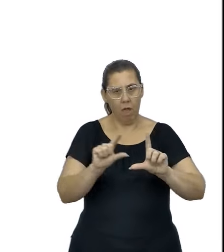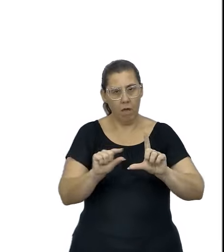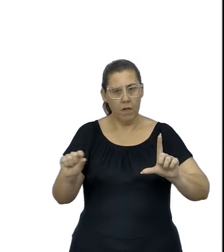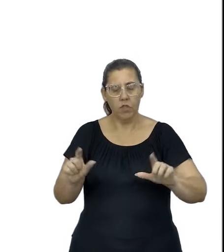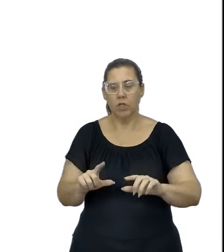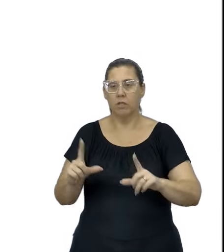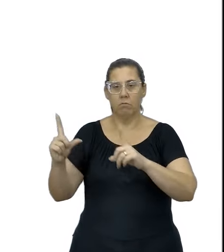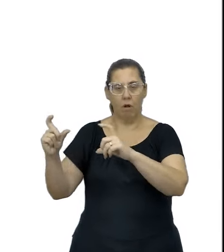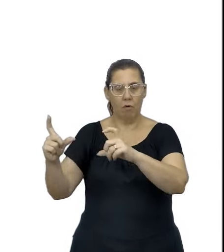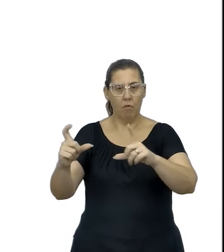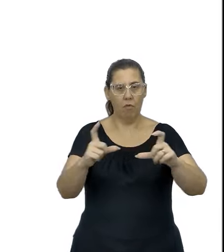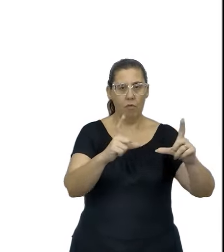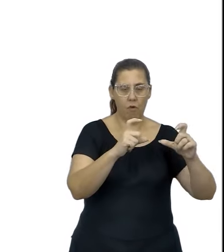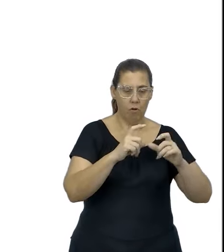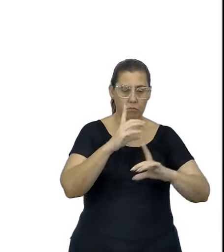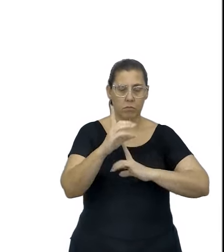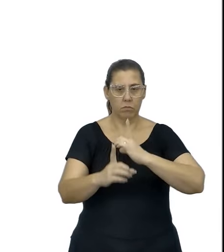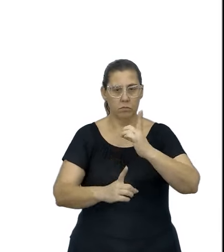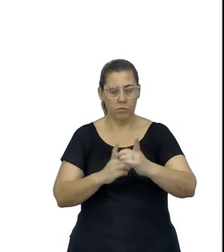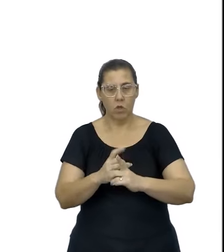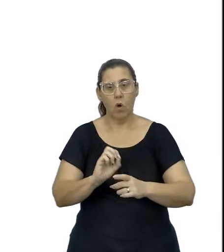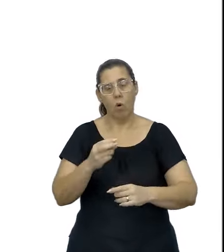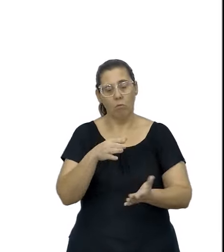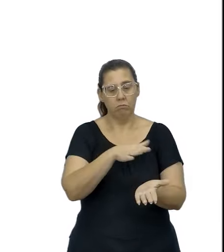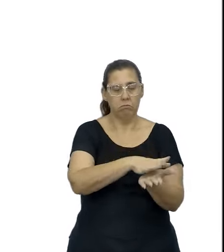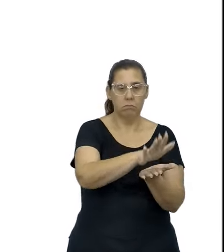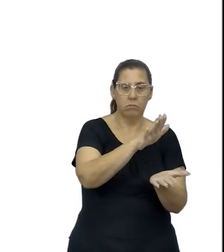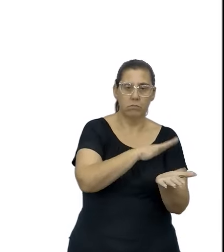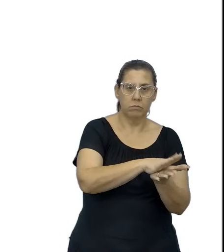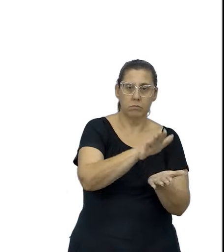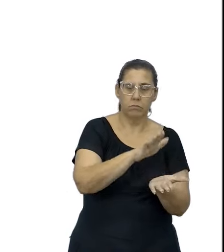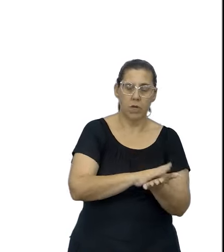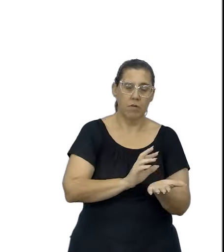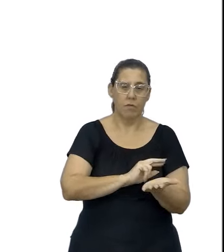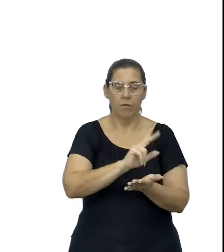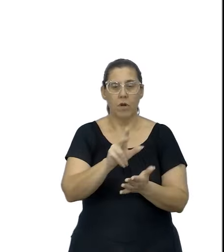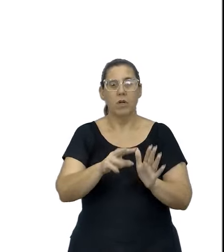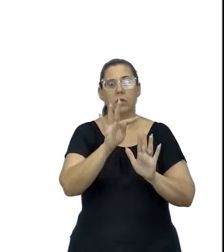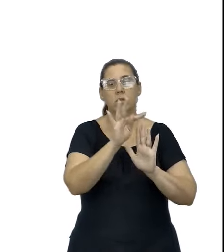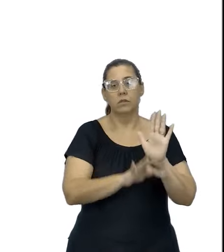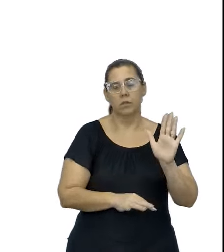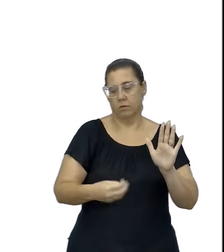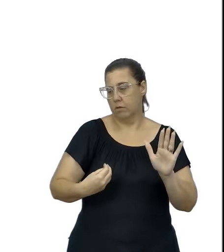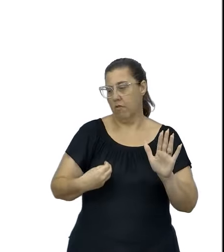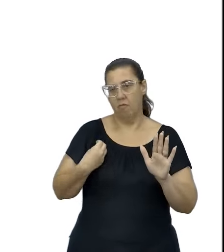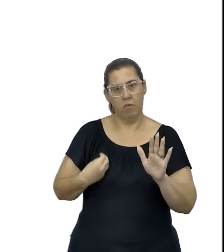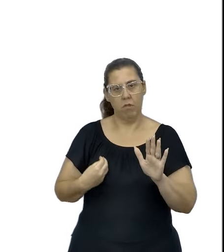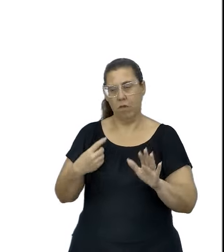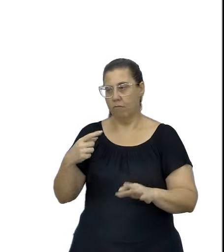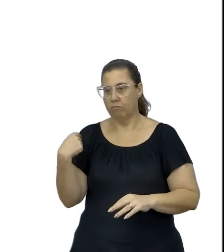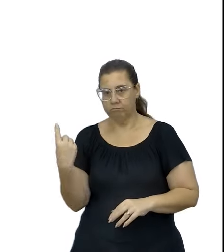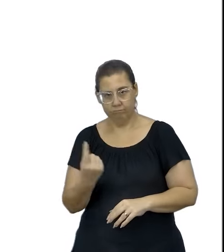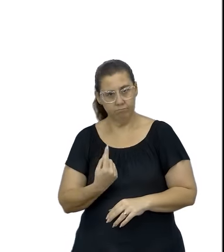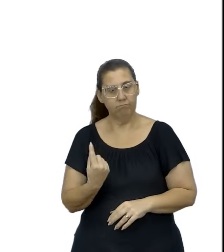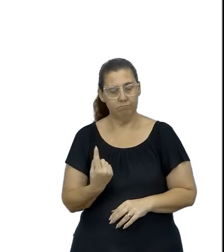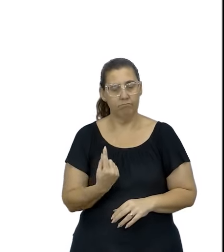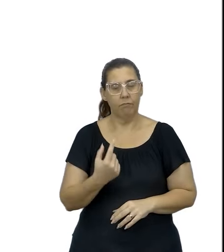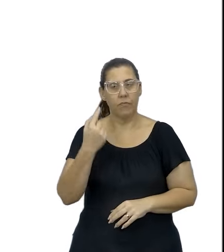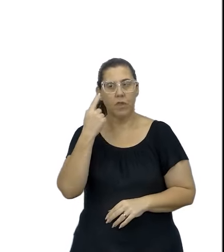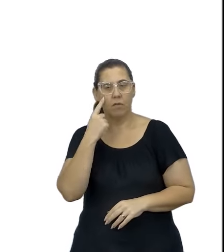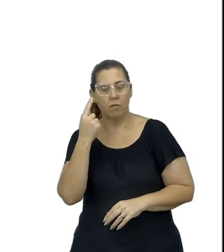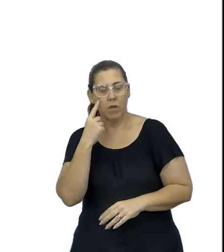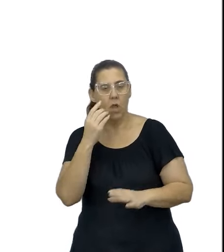fotos ou ilustrações digitais ou impressas, entre outros textos do campo de vida cotidiano, considerando a